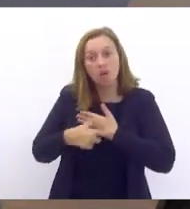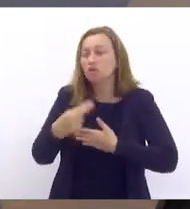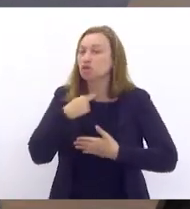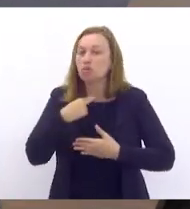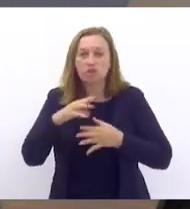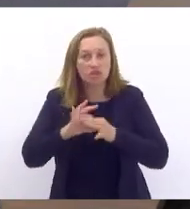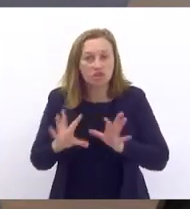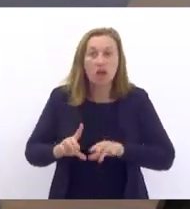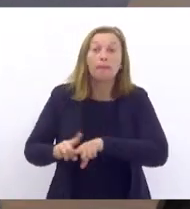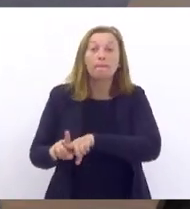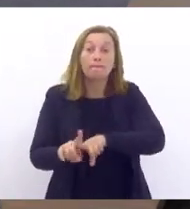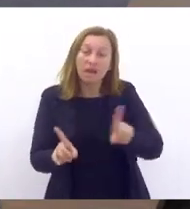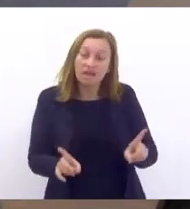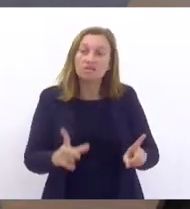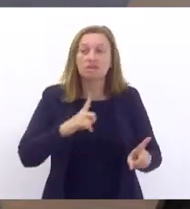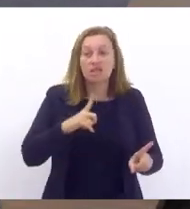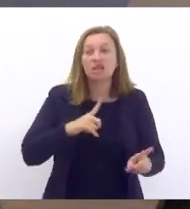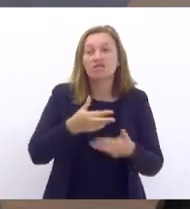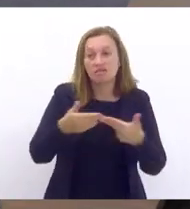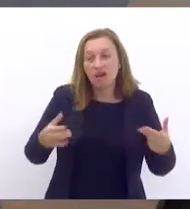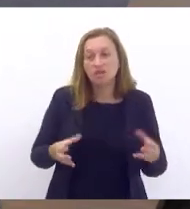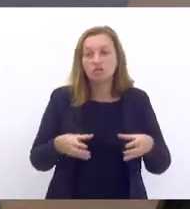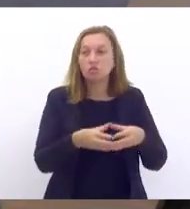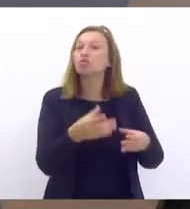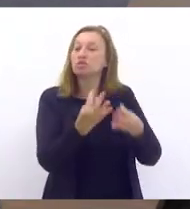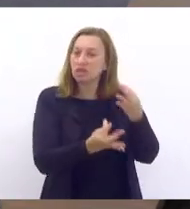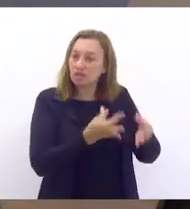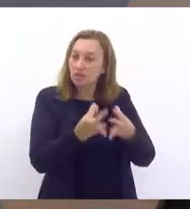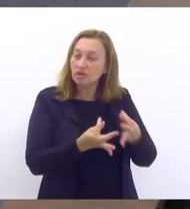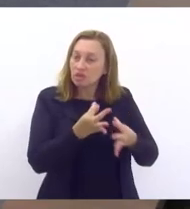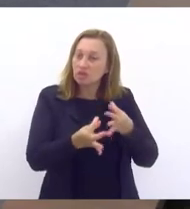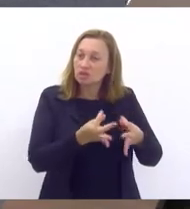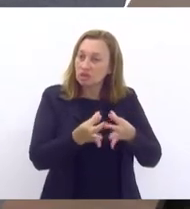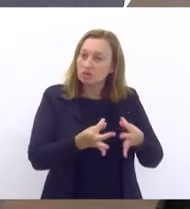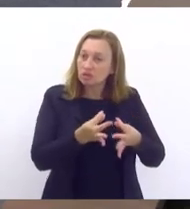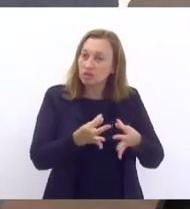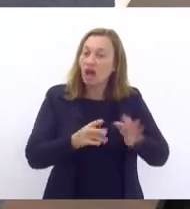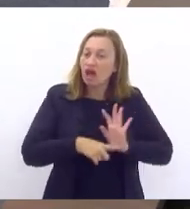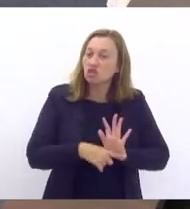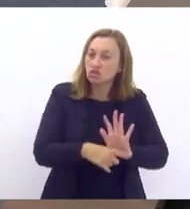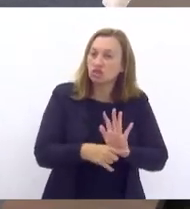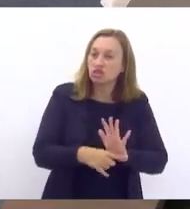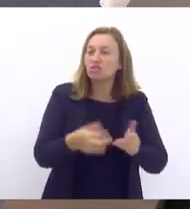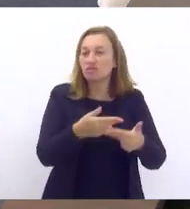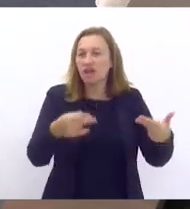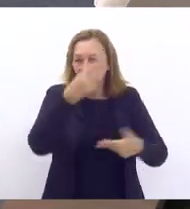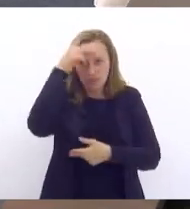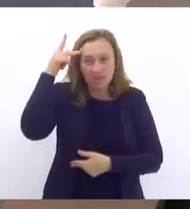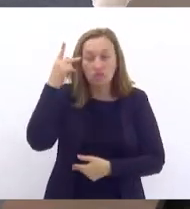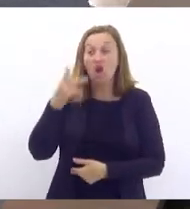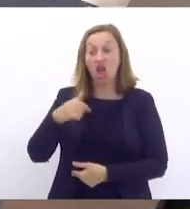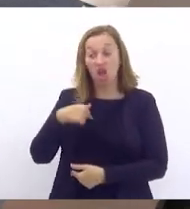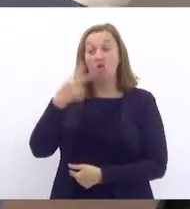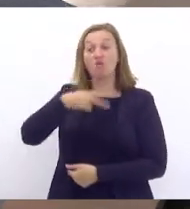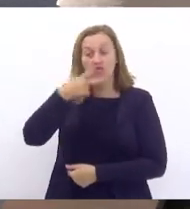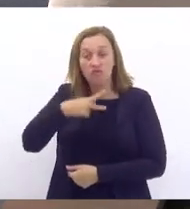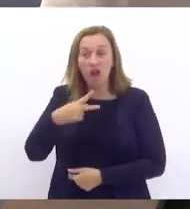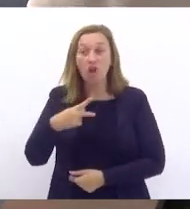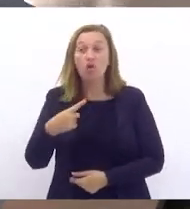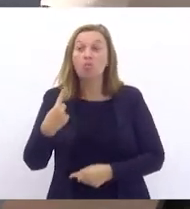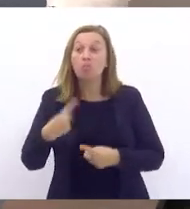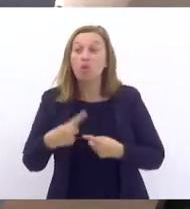abrir mão. Mas que tem muita comunidade terapêutica reabilitando muita gente, Isso eu preciso afirmar, porque